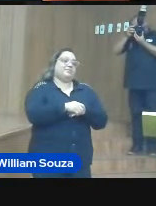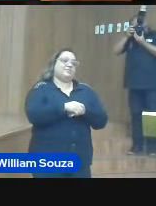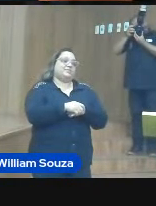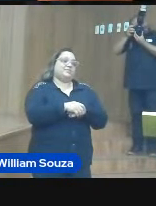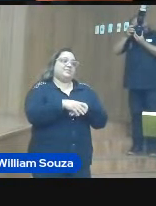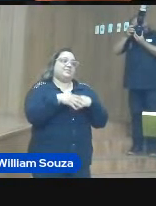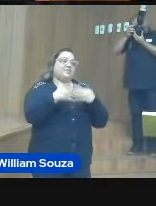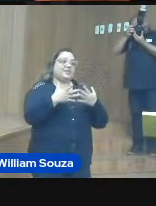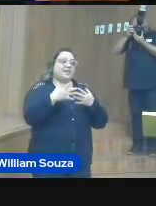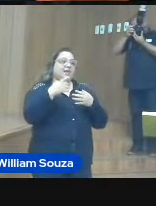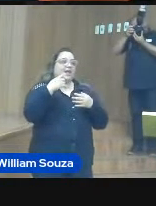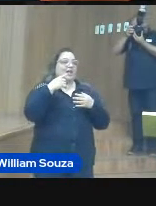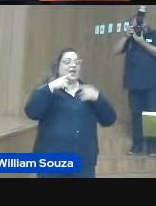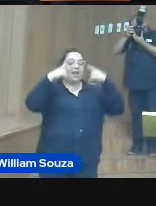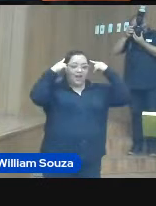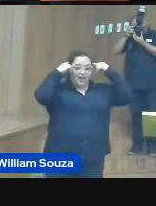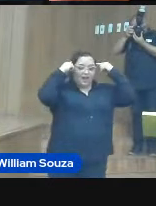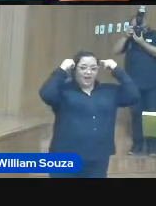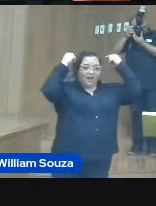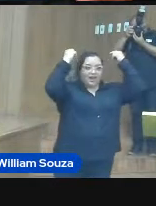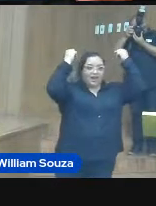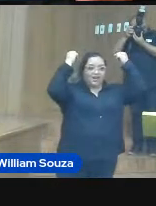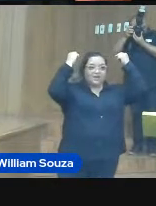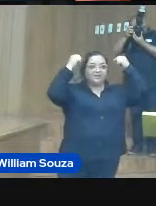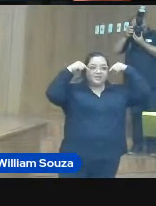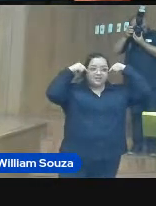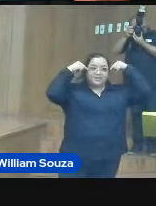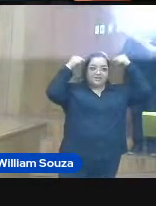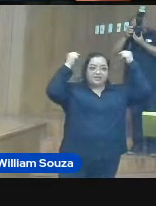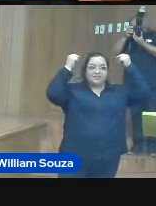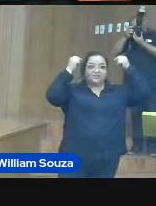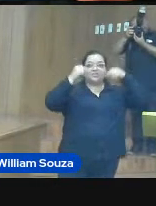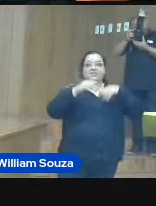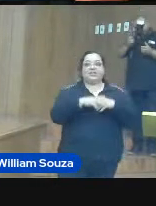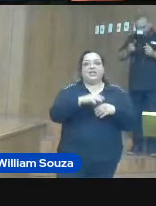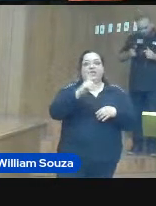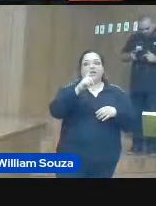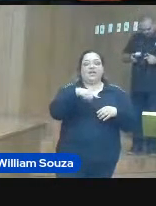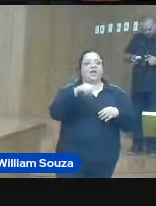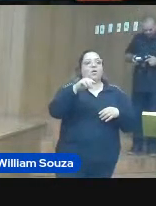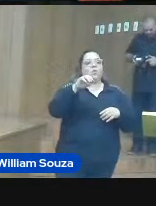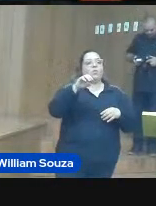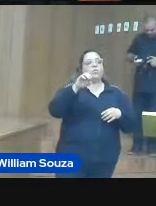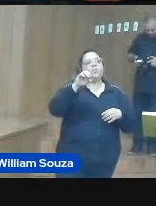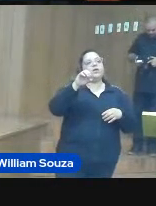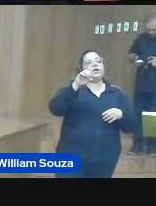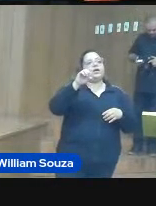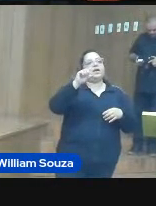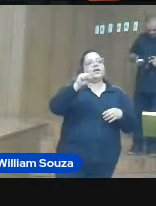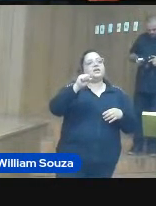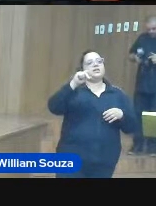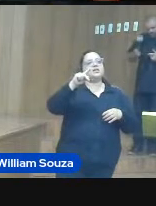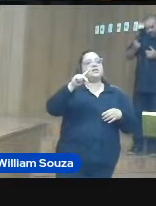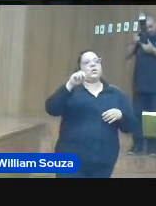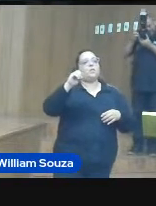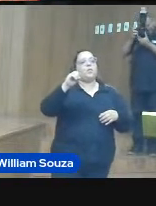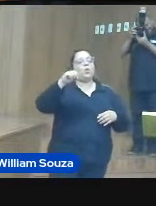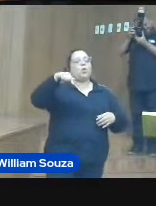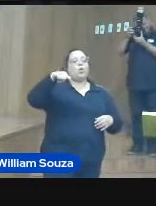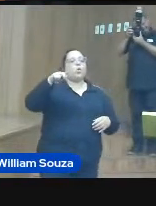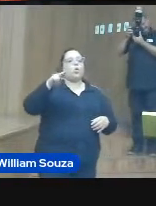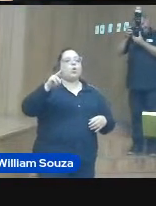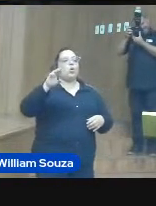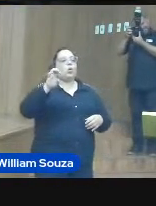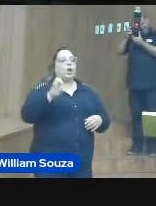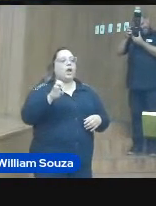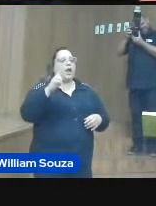orelha pontuda aqui do lado, esse cara daqui é o Spock. Ele era um cara que era